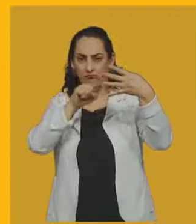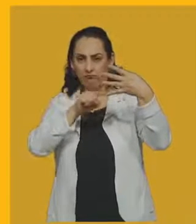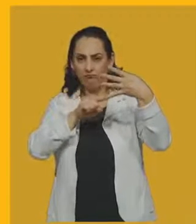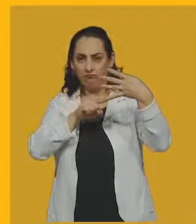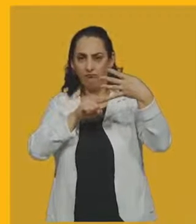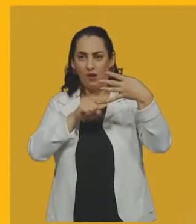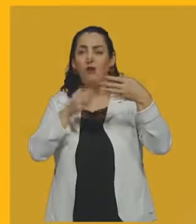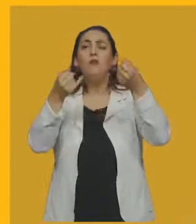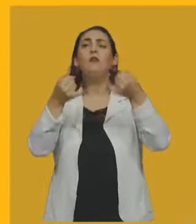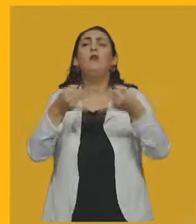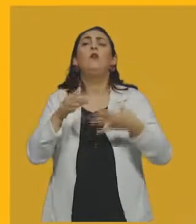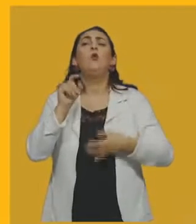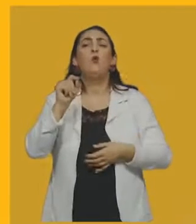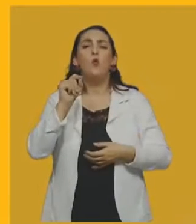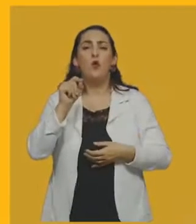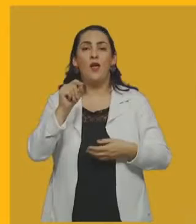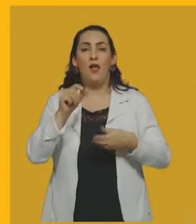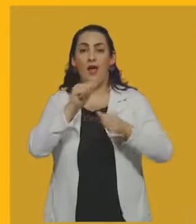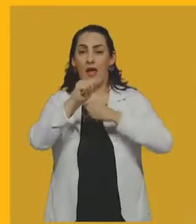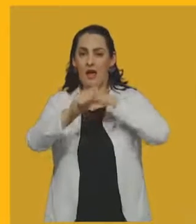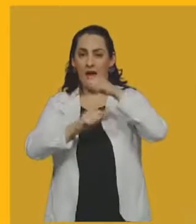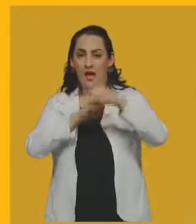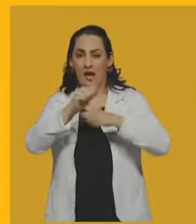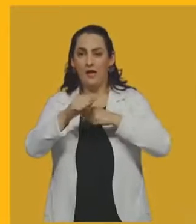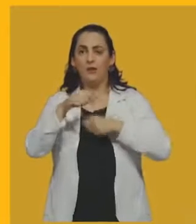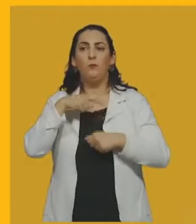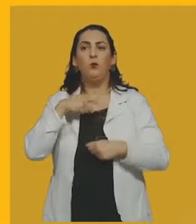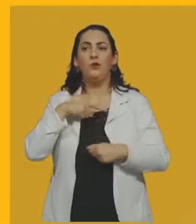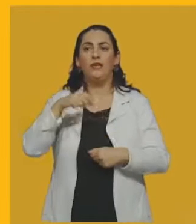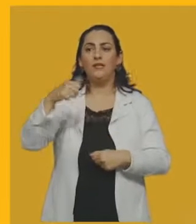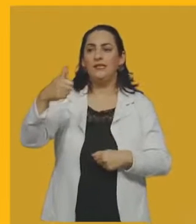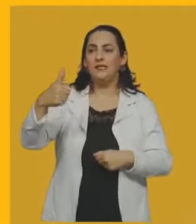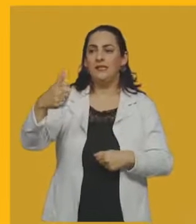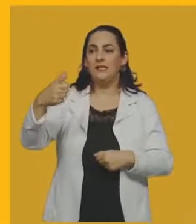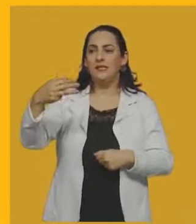o átomo, ele tem 138,